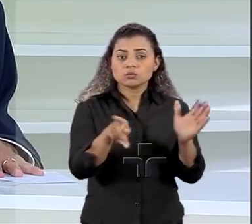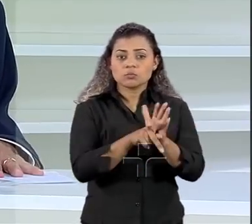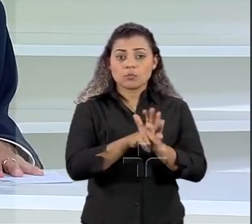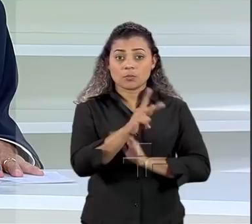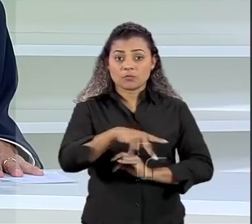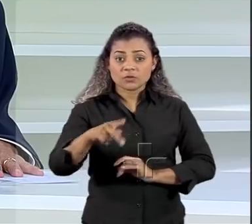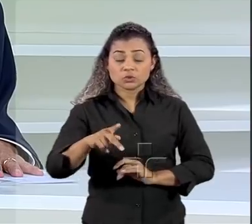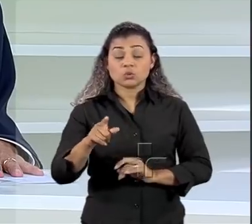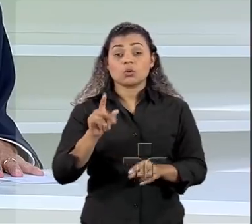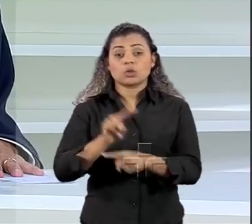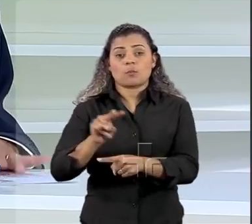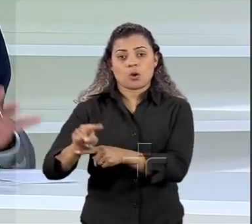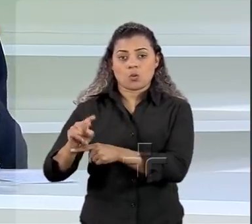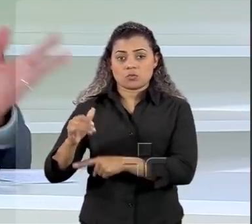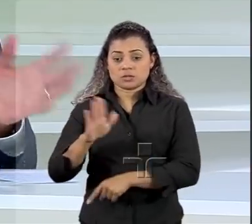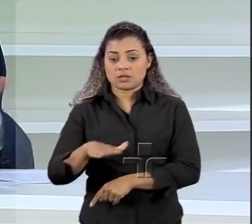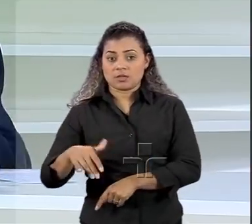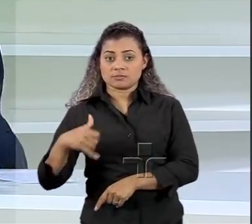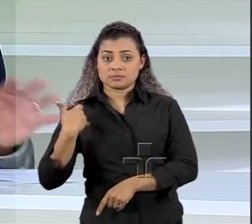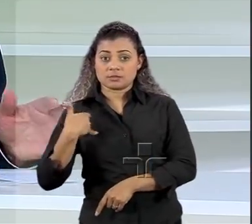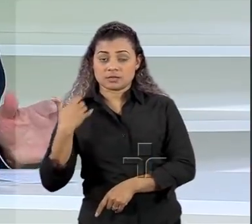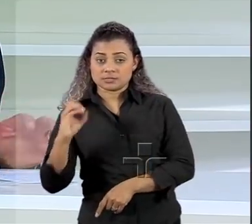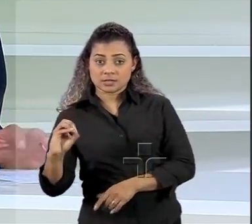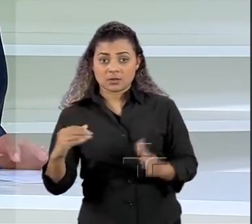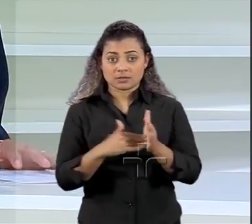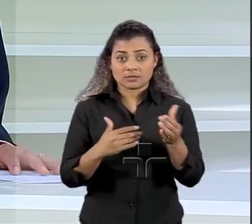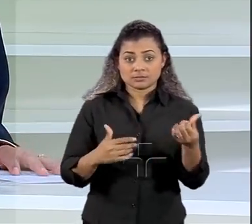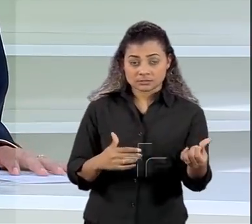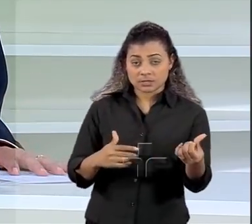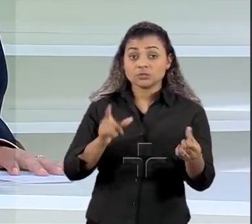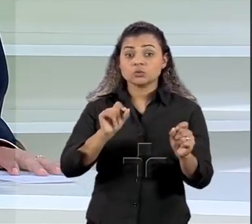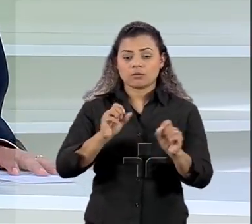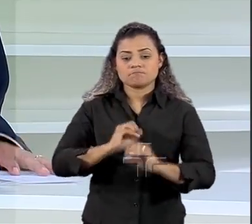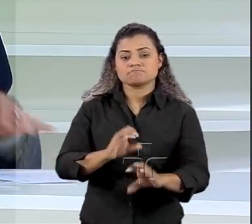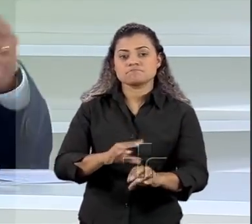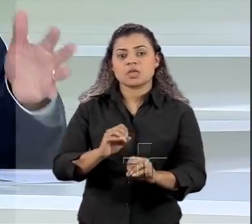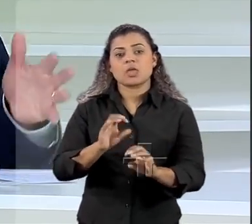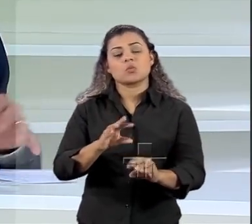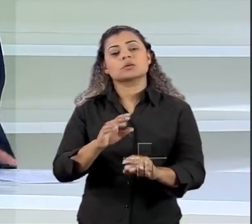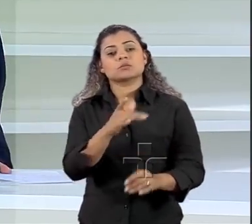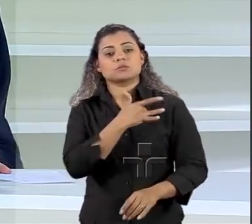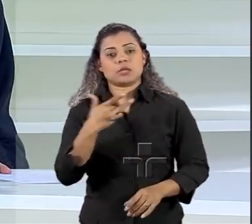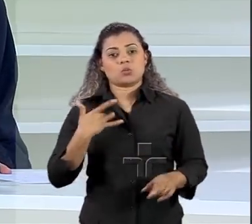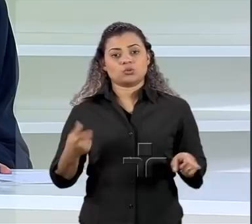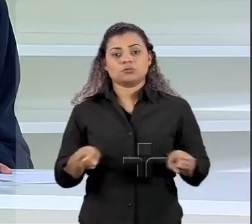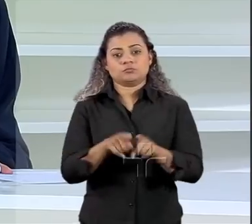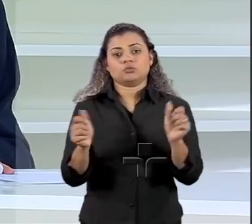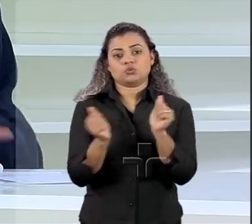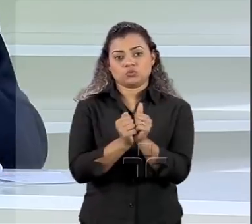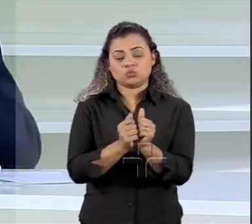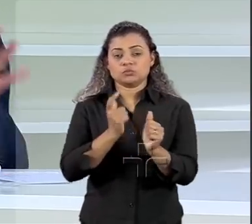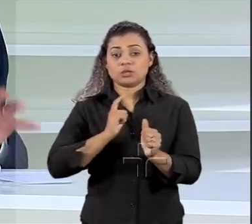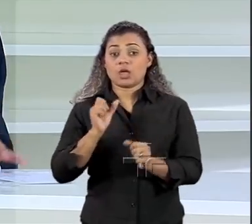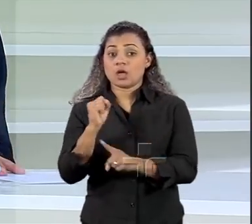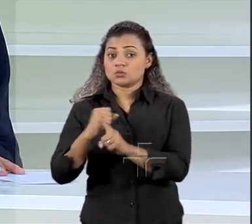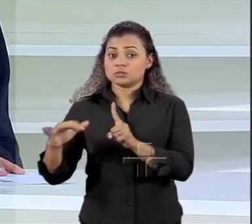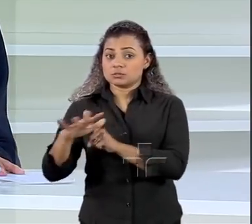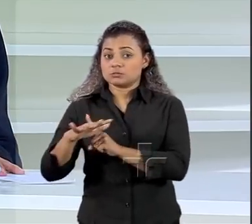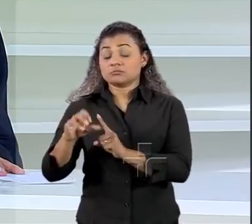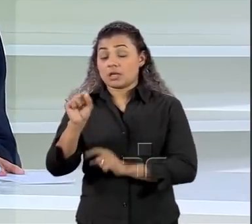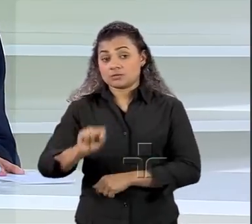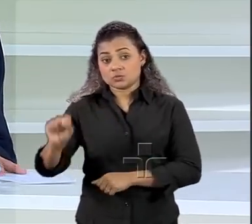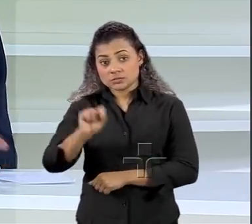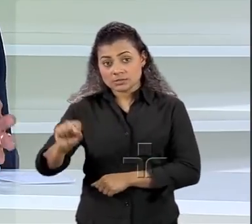crianças de 0 a 3 anos de idade, prevendo as duas coisas, educação e saúde, junto com uma fundação privada, com grande